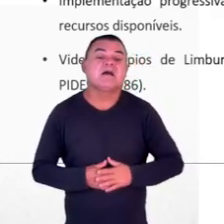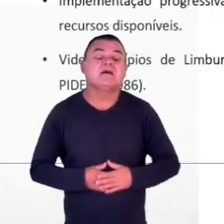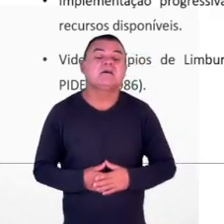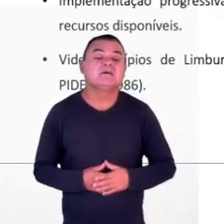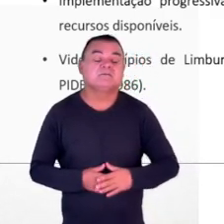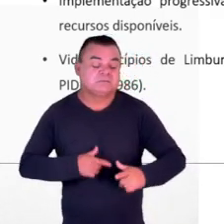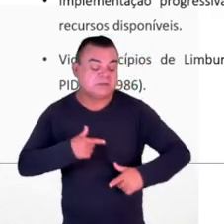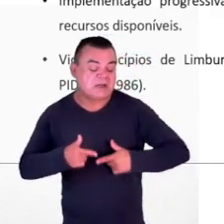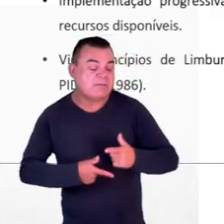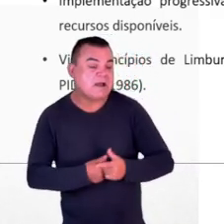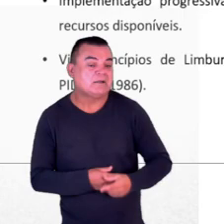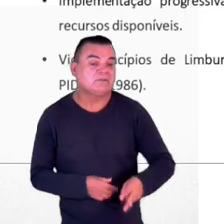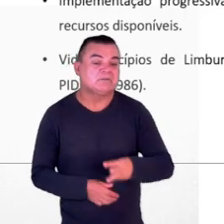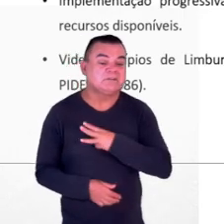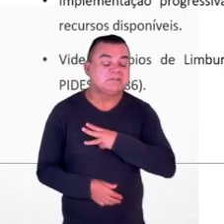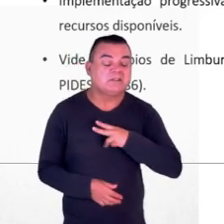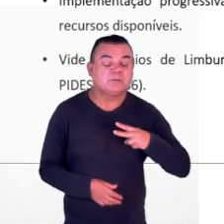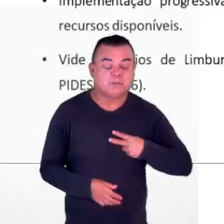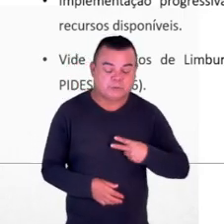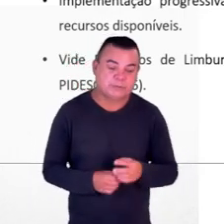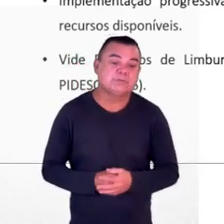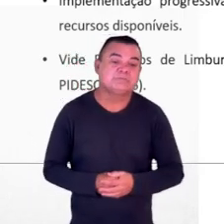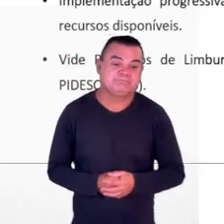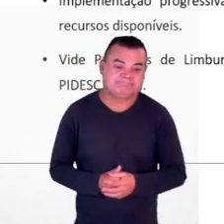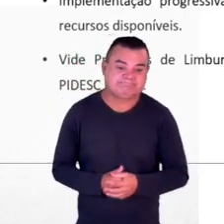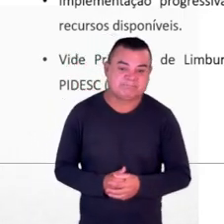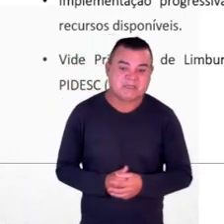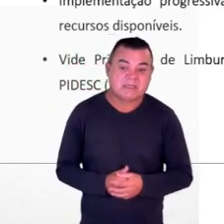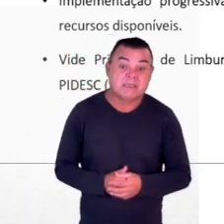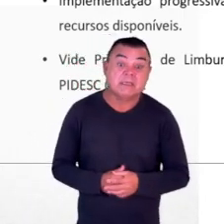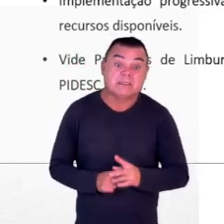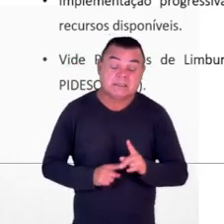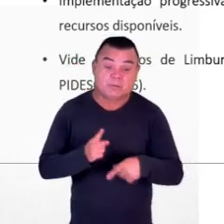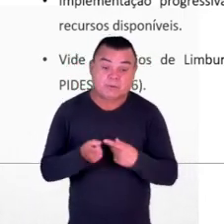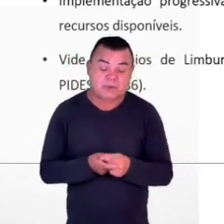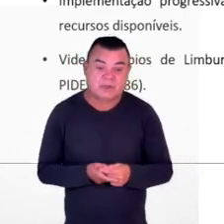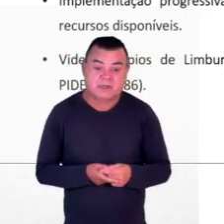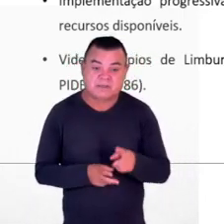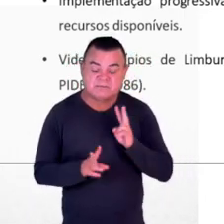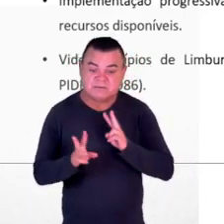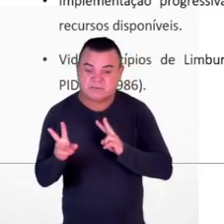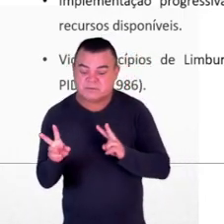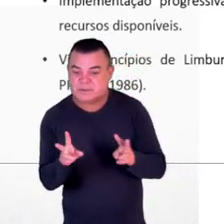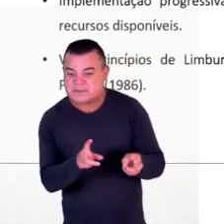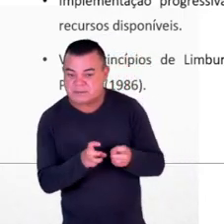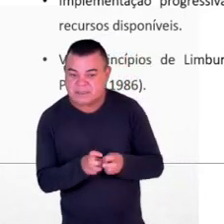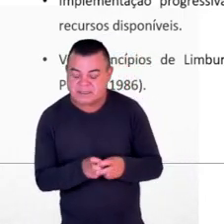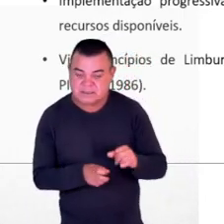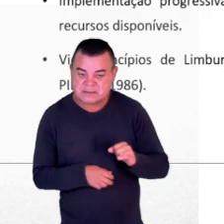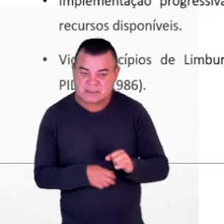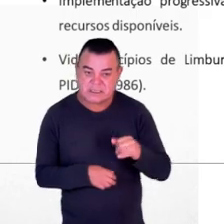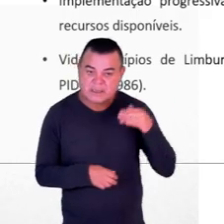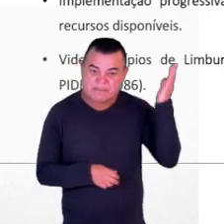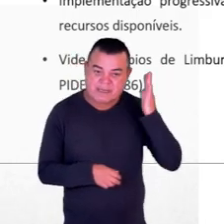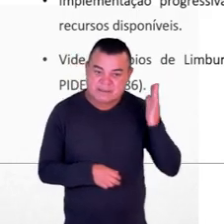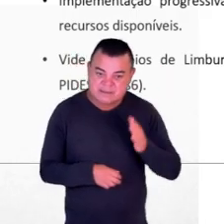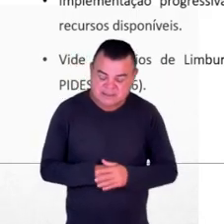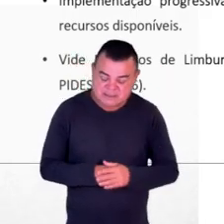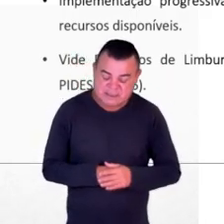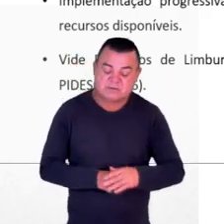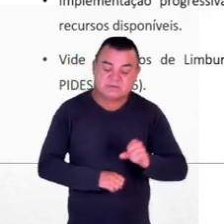funções como nós veremos mais tarde se o Brasil se a união se os estados se os